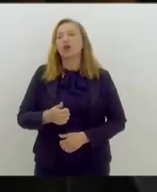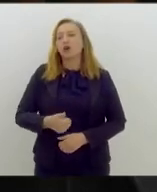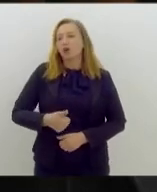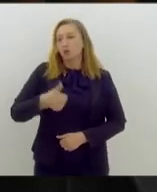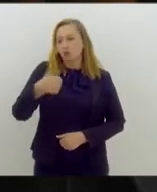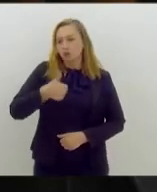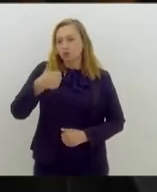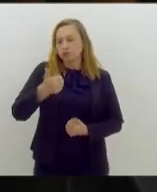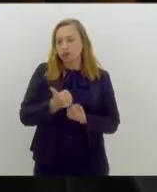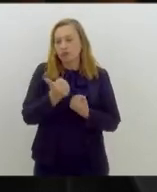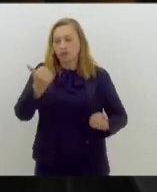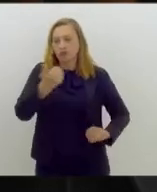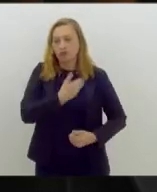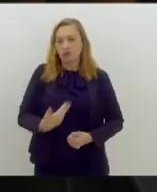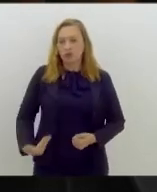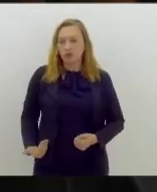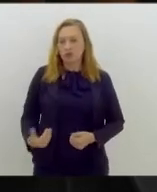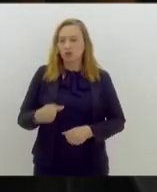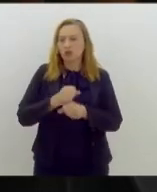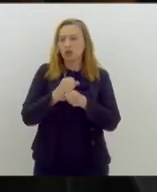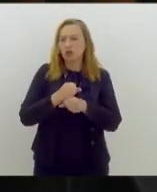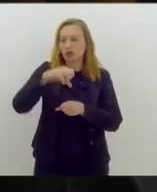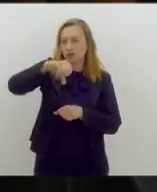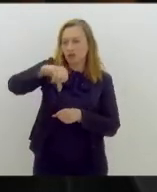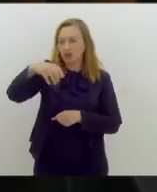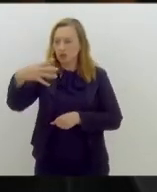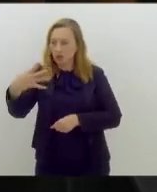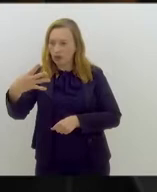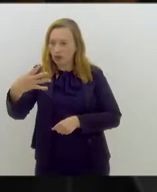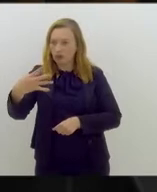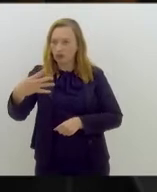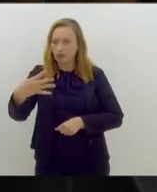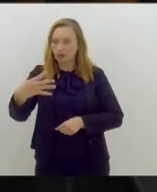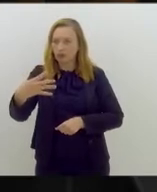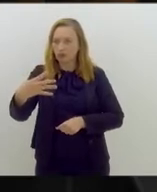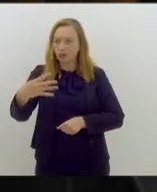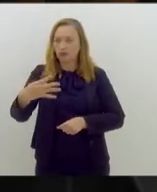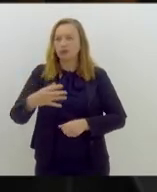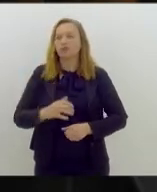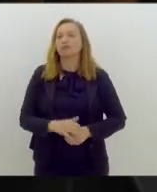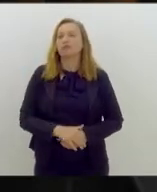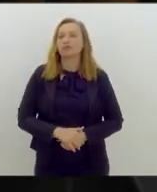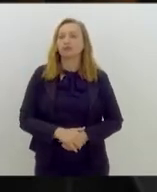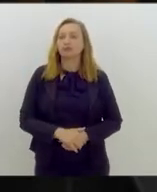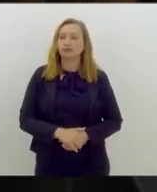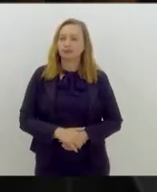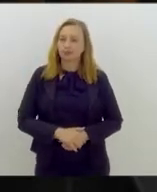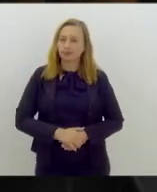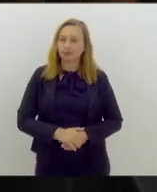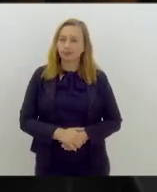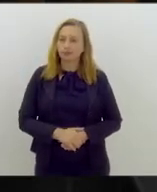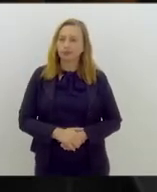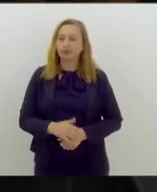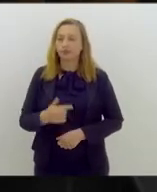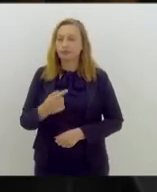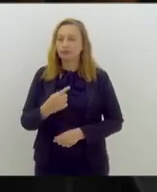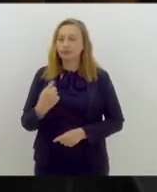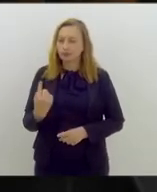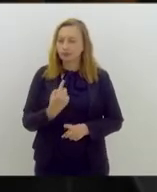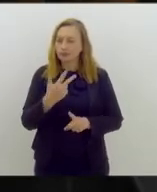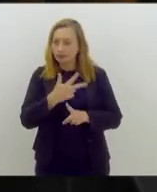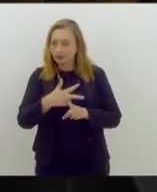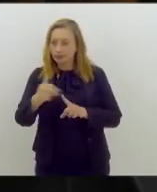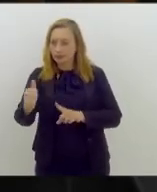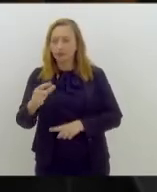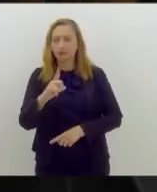em 94 do qual como ator coadjuvante fomos vitoriosos